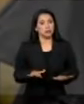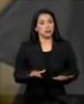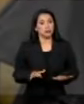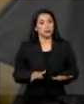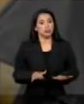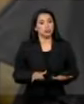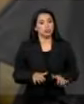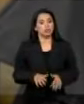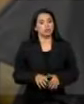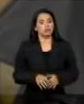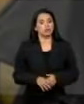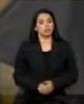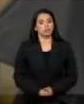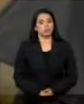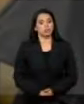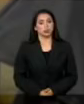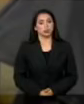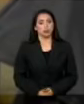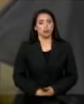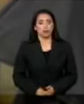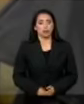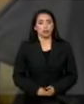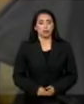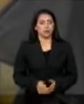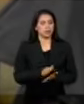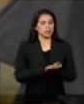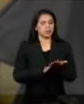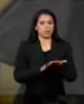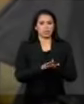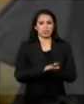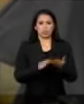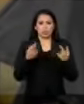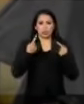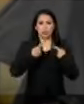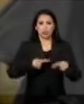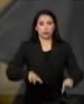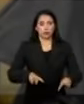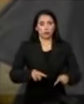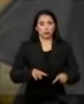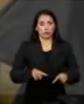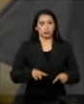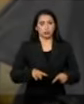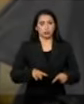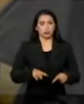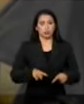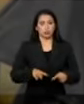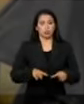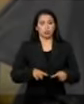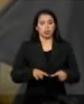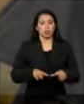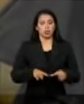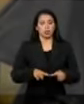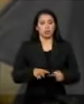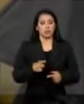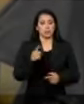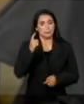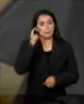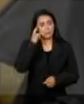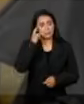sem menosprezar de nenhuma maneira, faça-se justiça, o princípio da presunção da